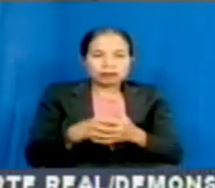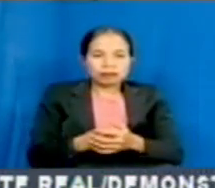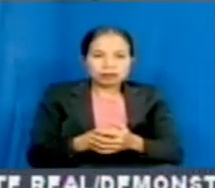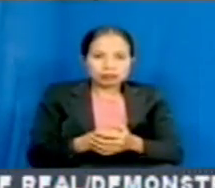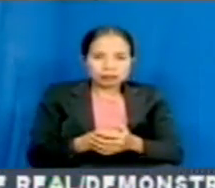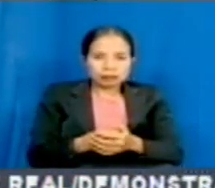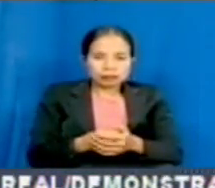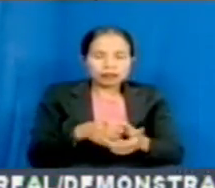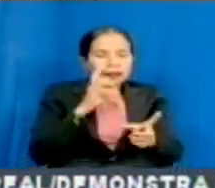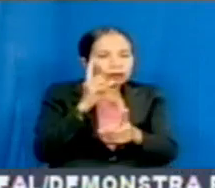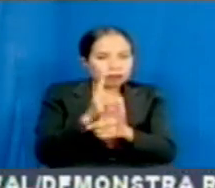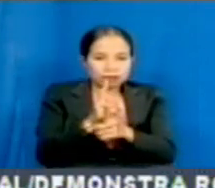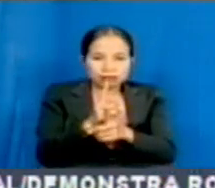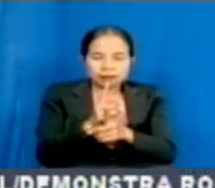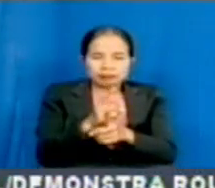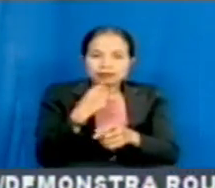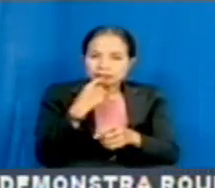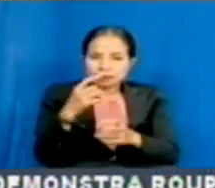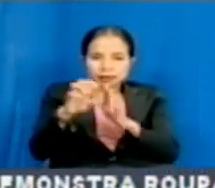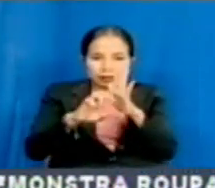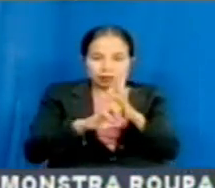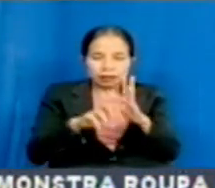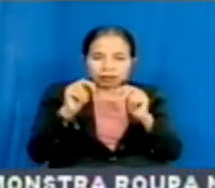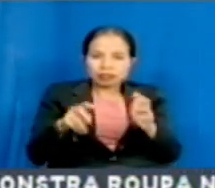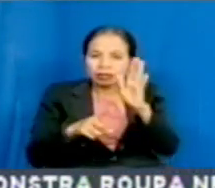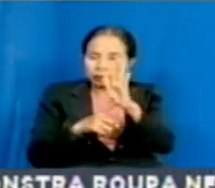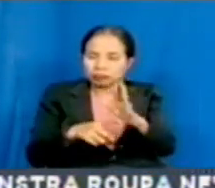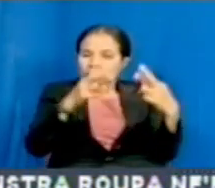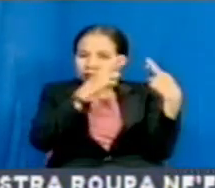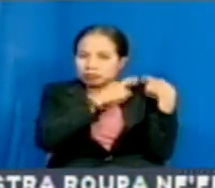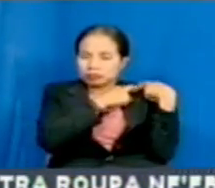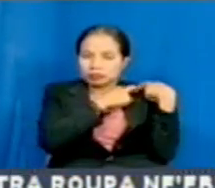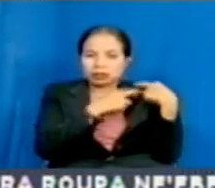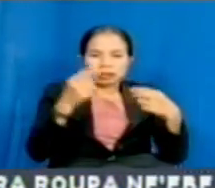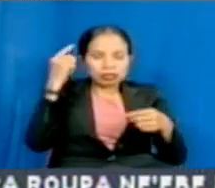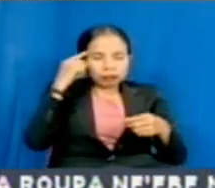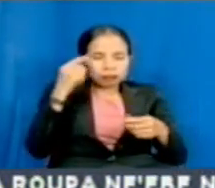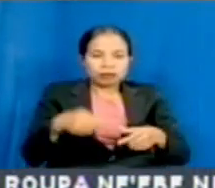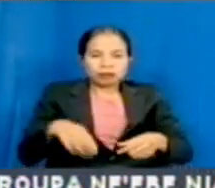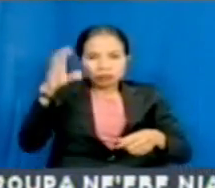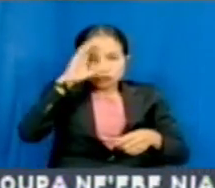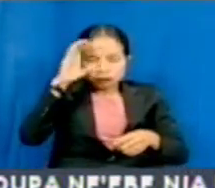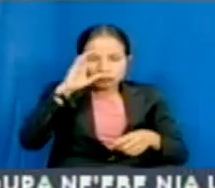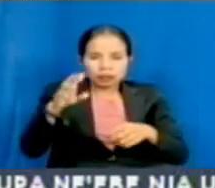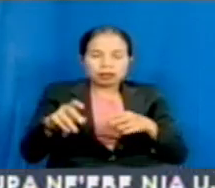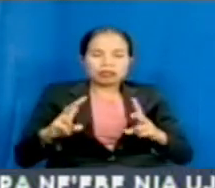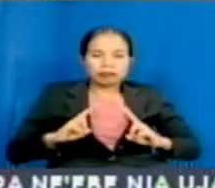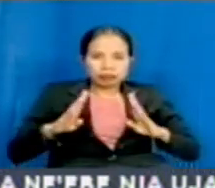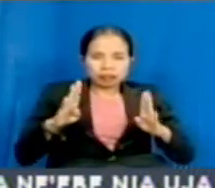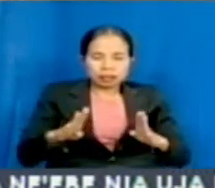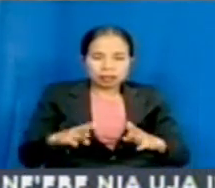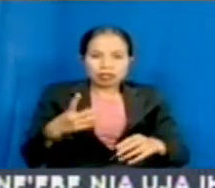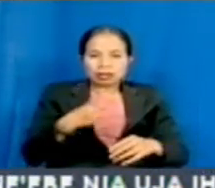ho racionalidade. Kata, estado tem que hatudo responsabilidade moral, hodi bukatuir ne herói,